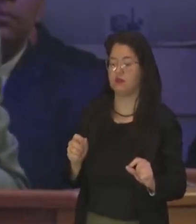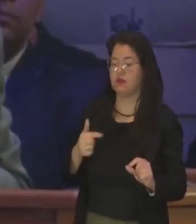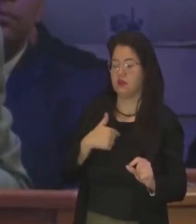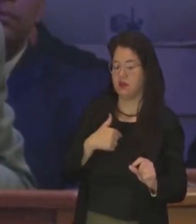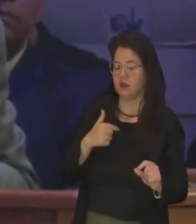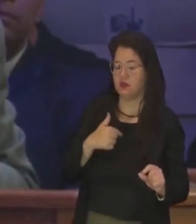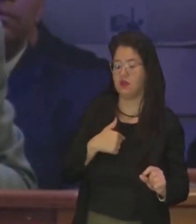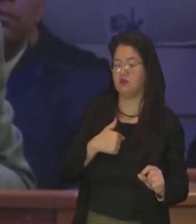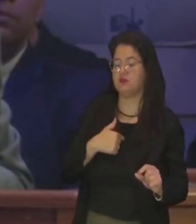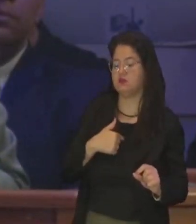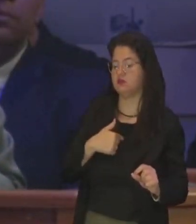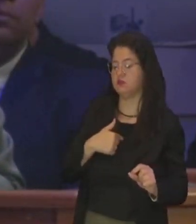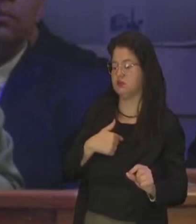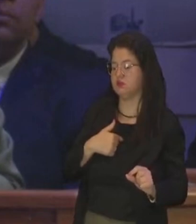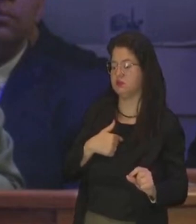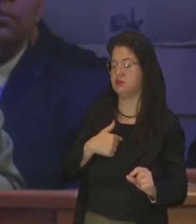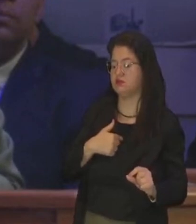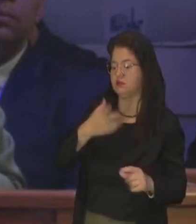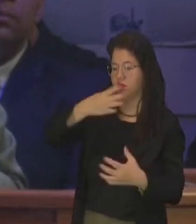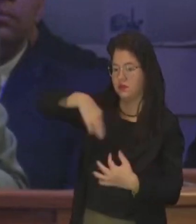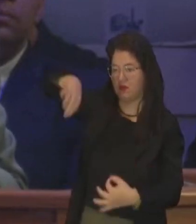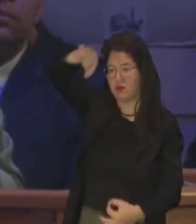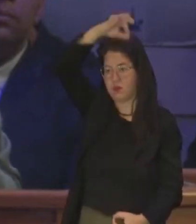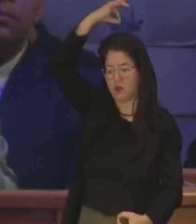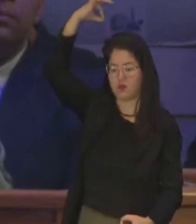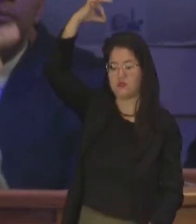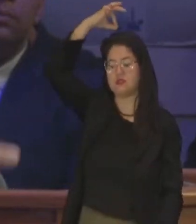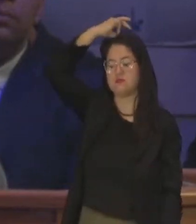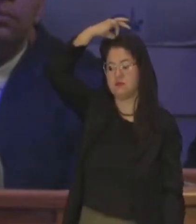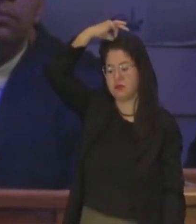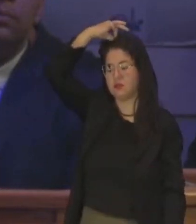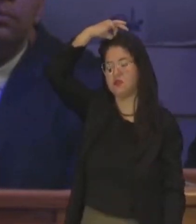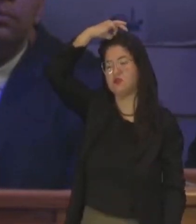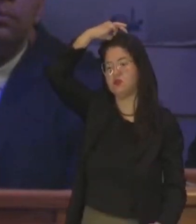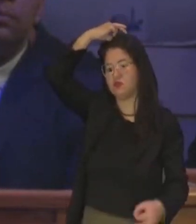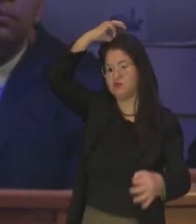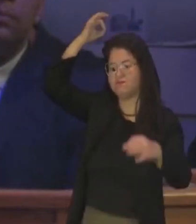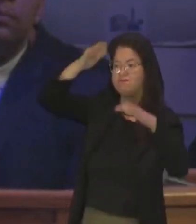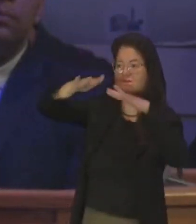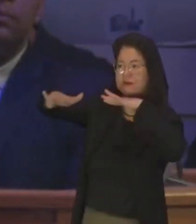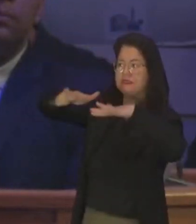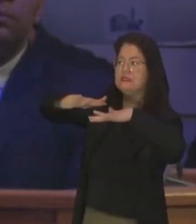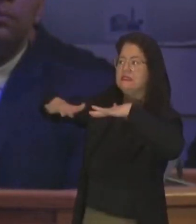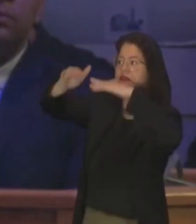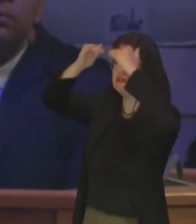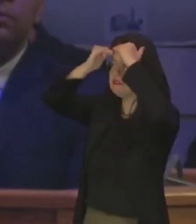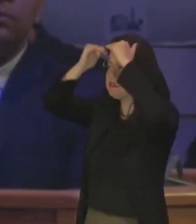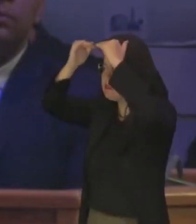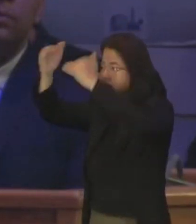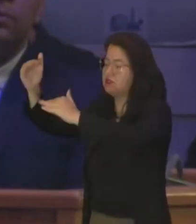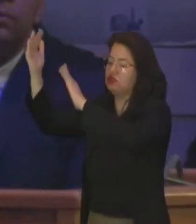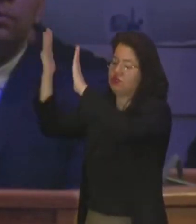humilde e contrito em espírito, que treme diante da minha palavra.